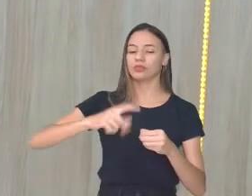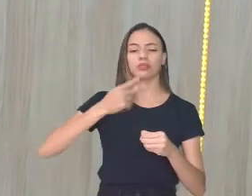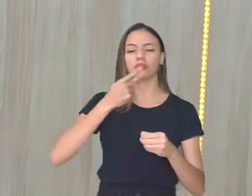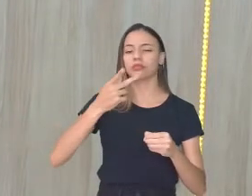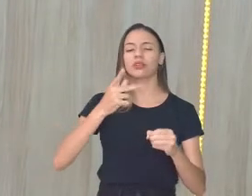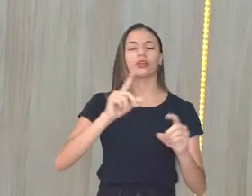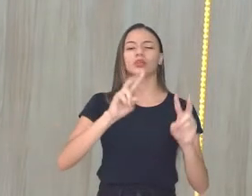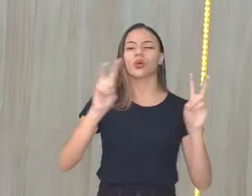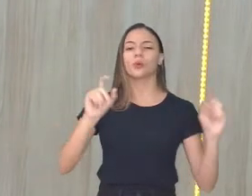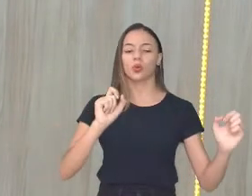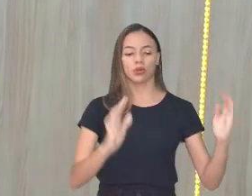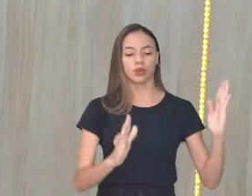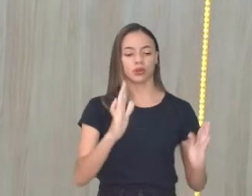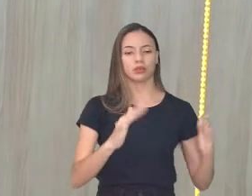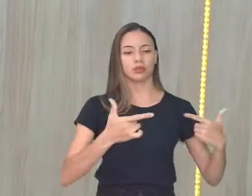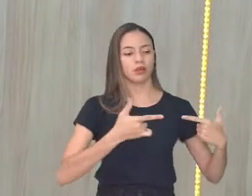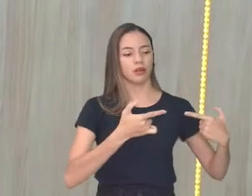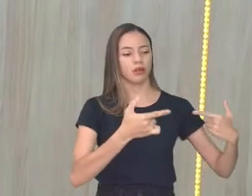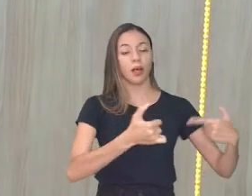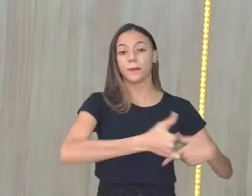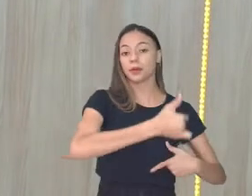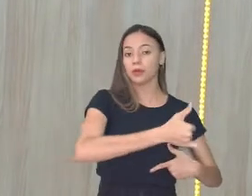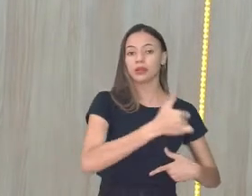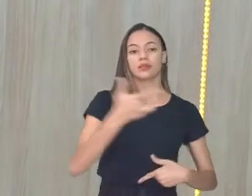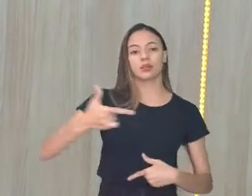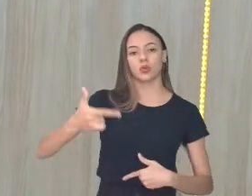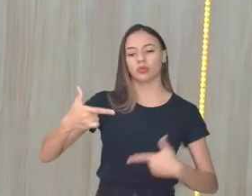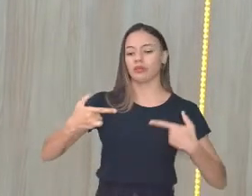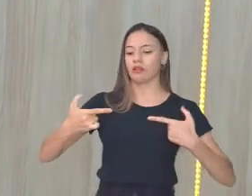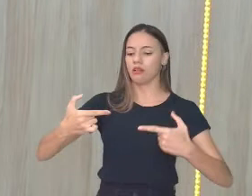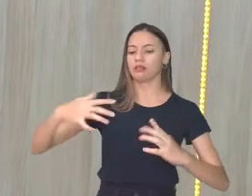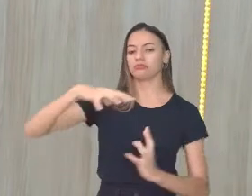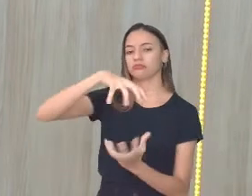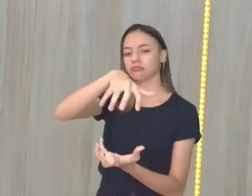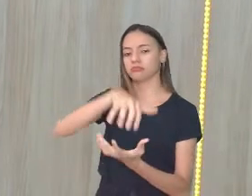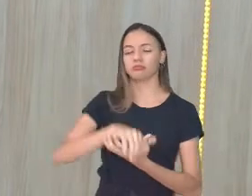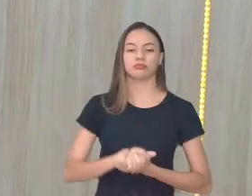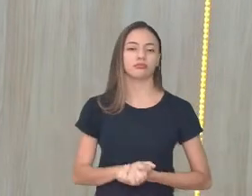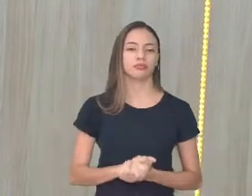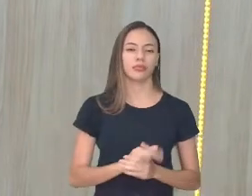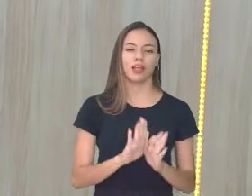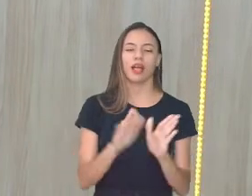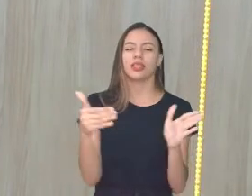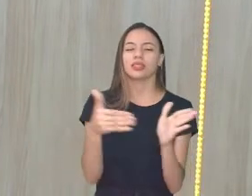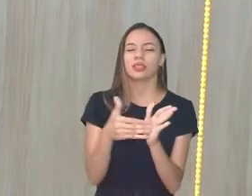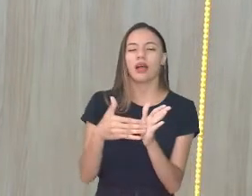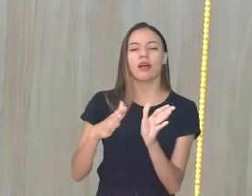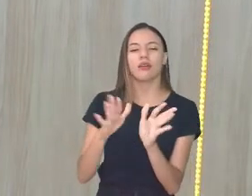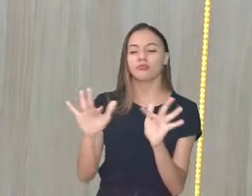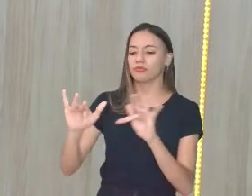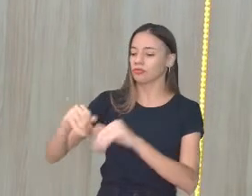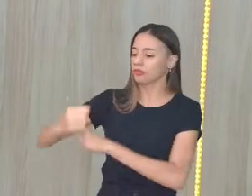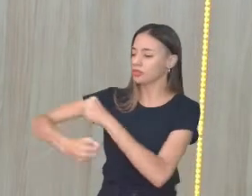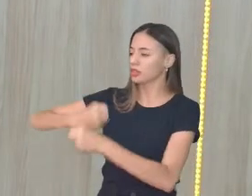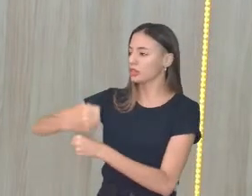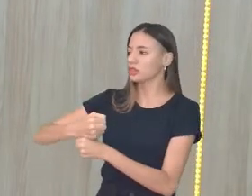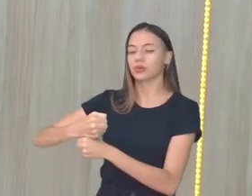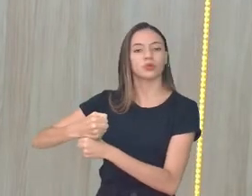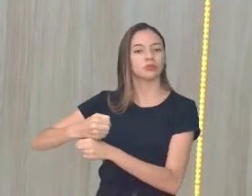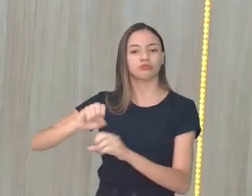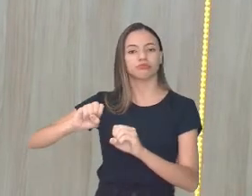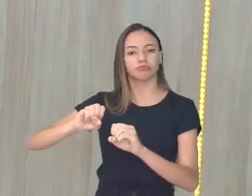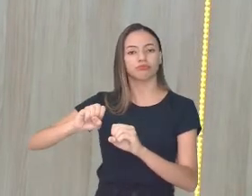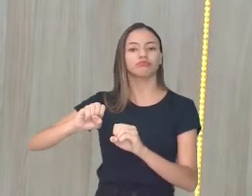né, sobre o período entre guerra e Segunda Guerra Mundial. Então, aqui até o final do ano a gente pretende trabalhar aqui